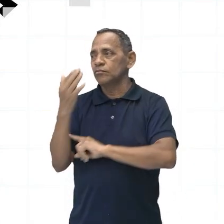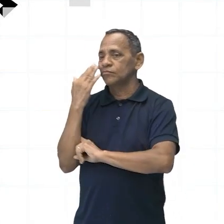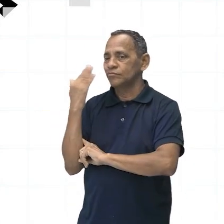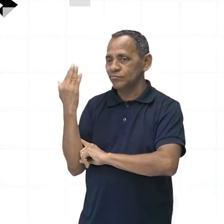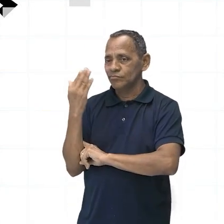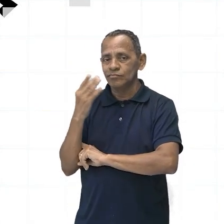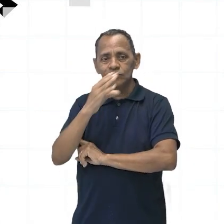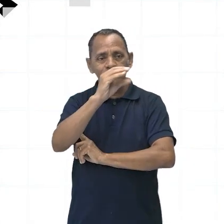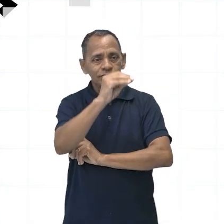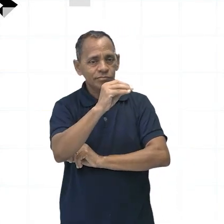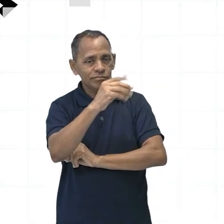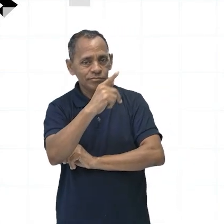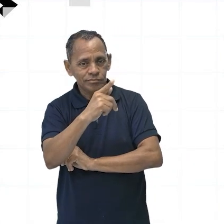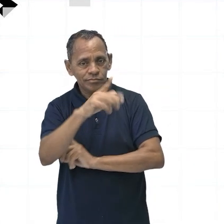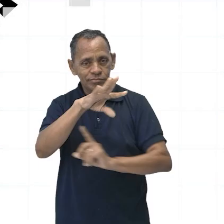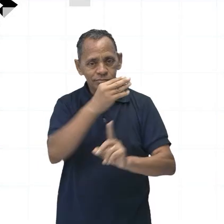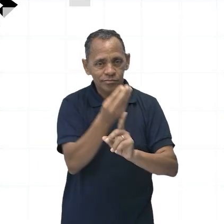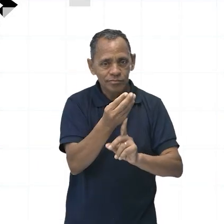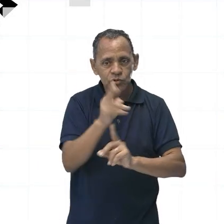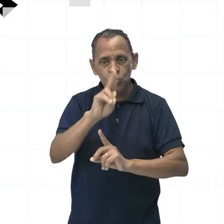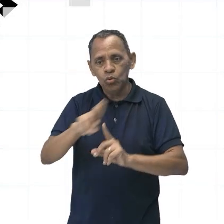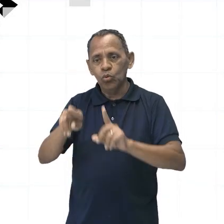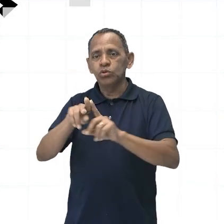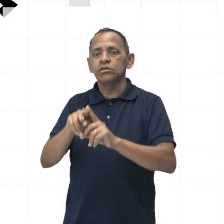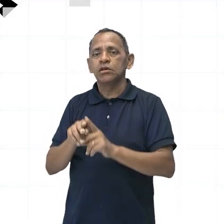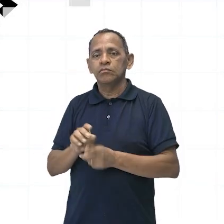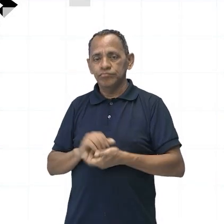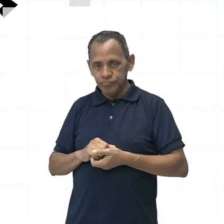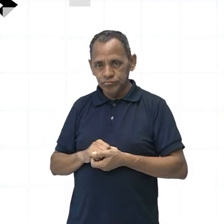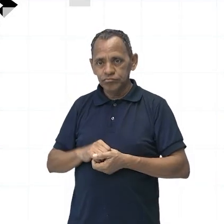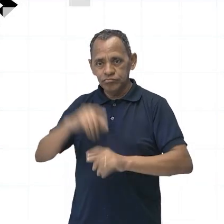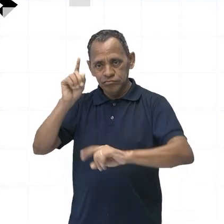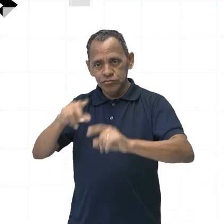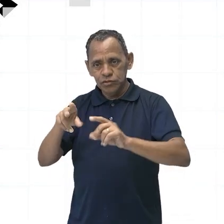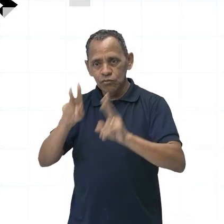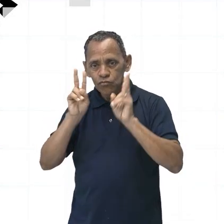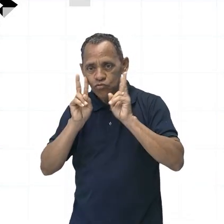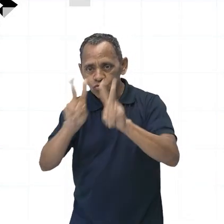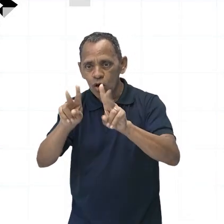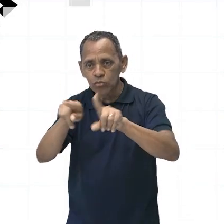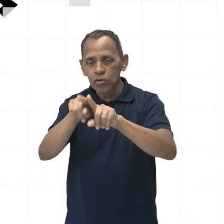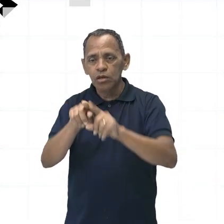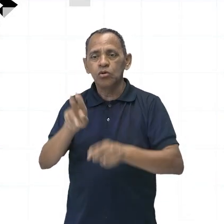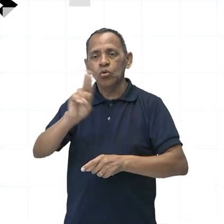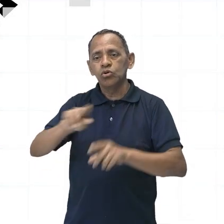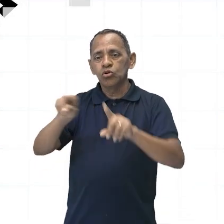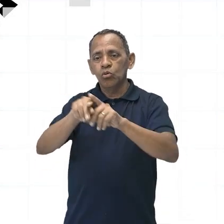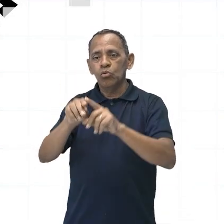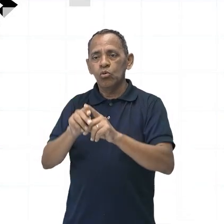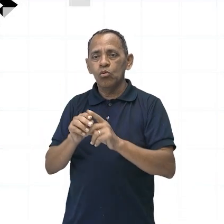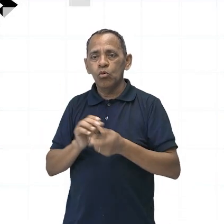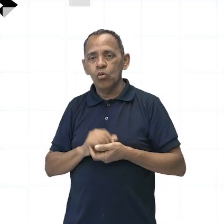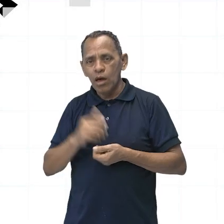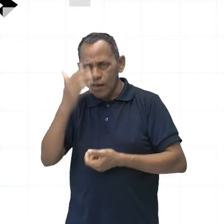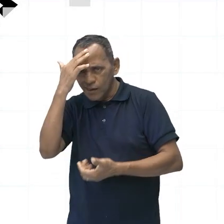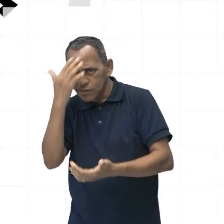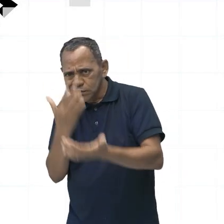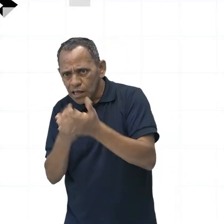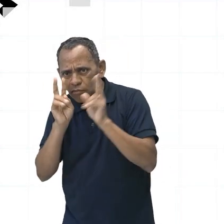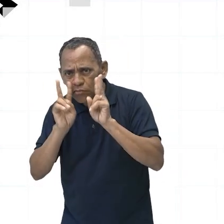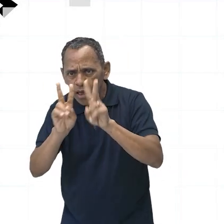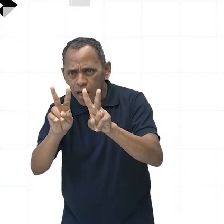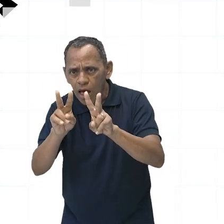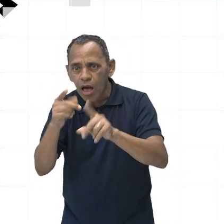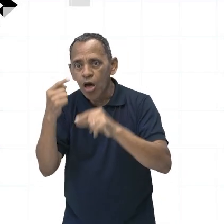art? Utiliza de recurso visual que confunde a visão humana, dando a impressão de que a imagem está se movendo